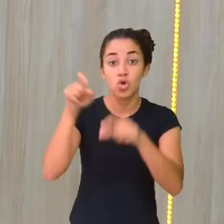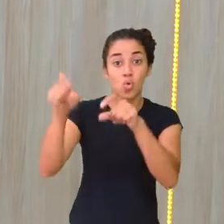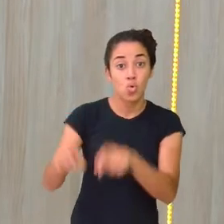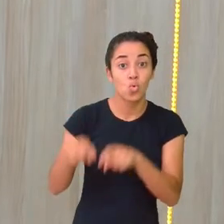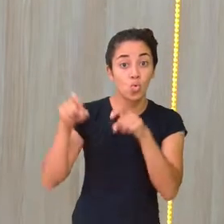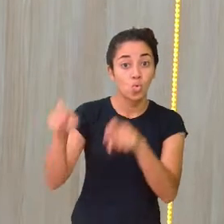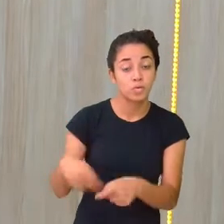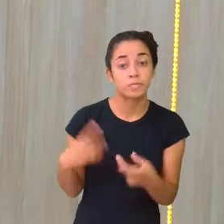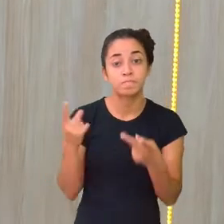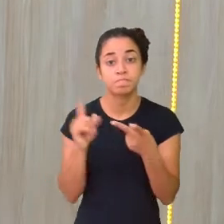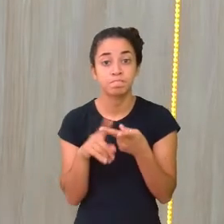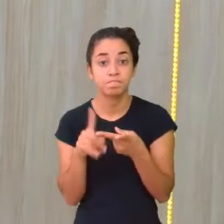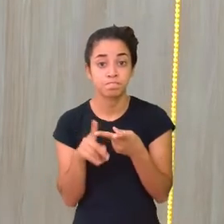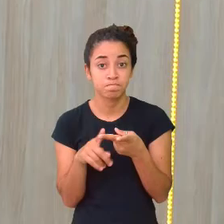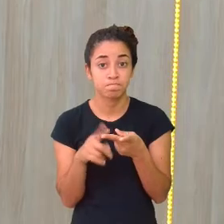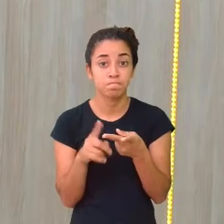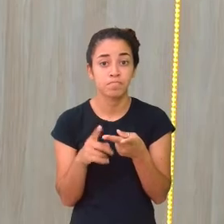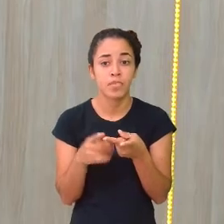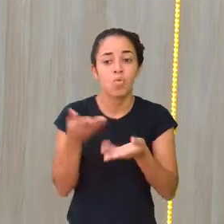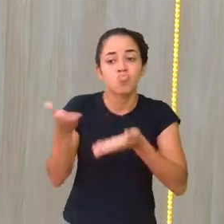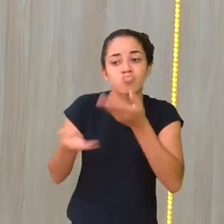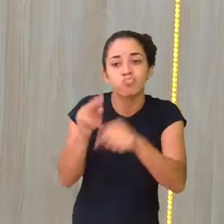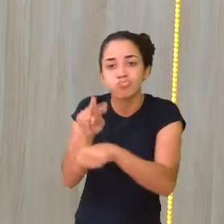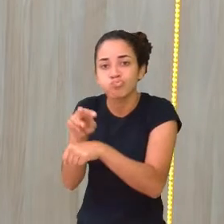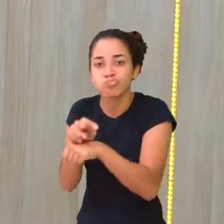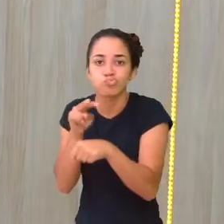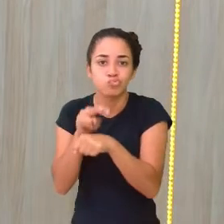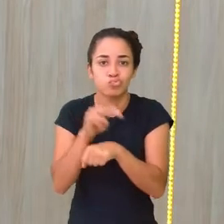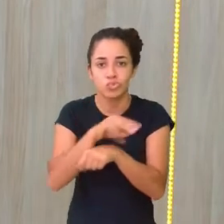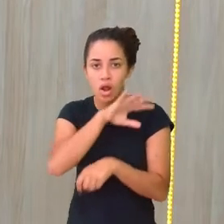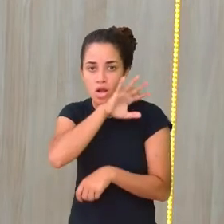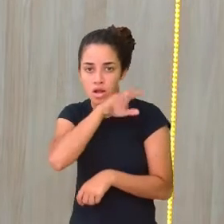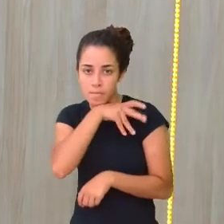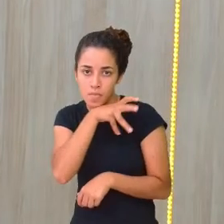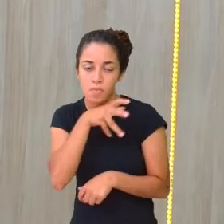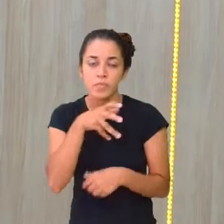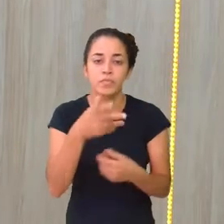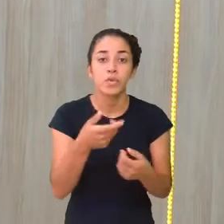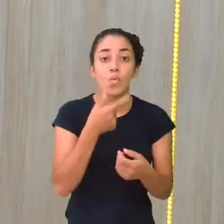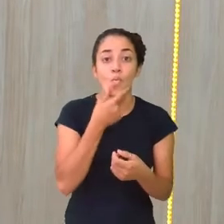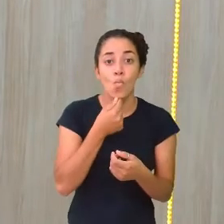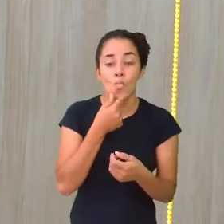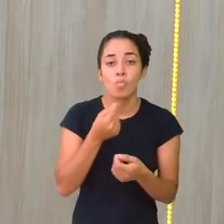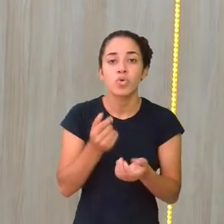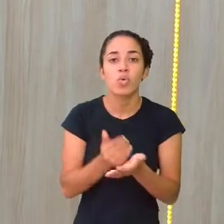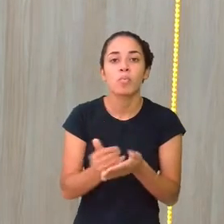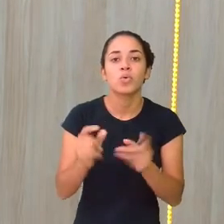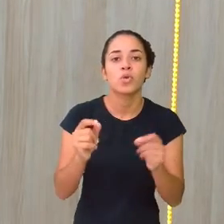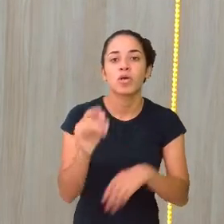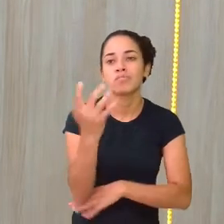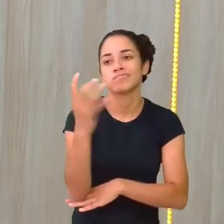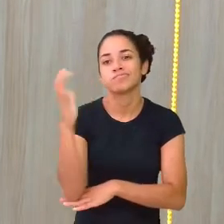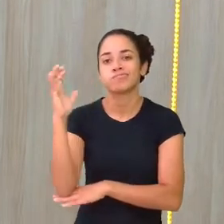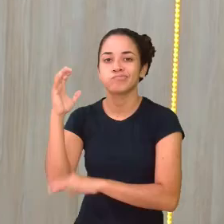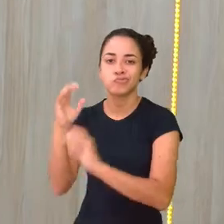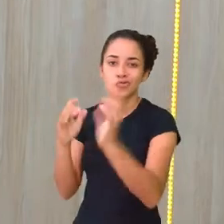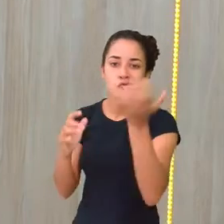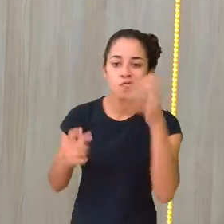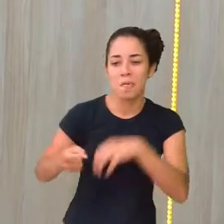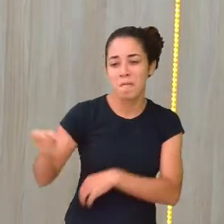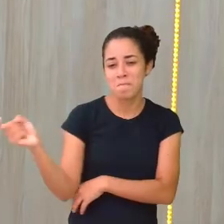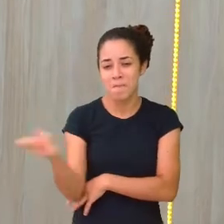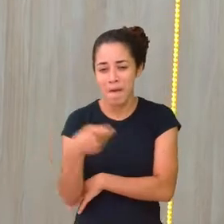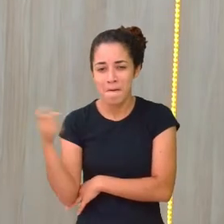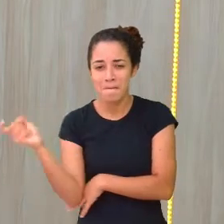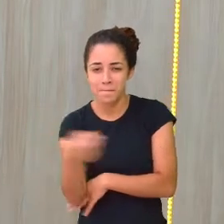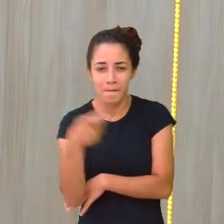agricultura, da criação de animais. O homem começa agora a desmatar, né, grandes áreas para se ocupar